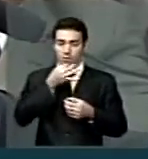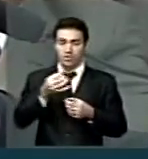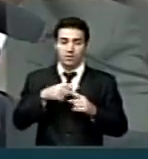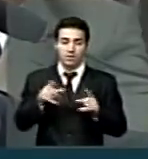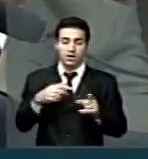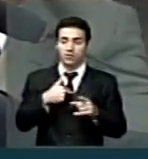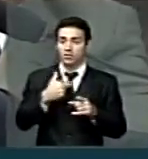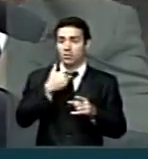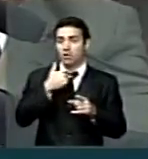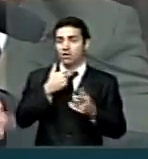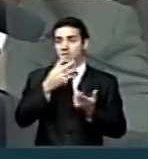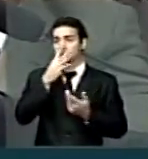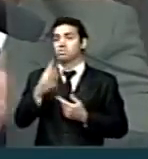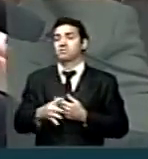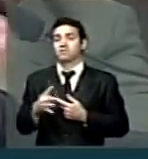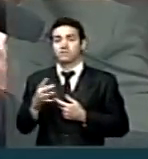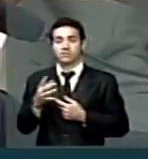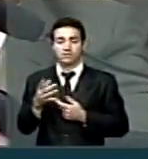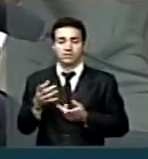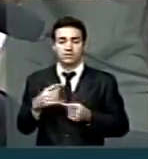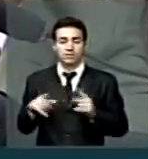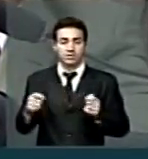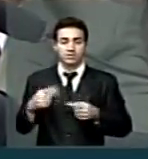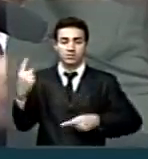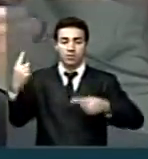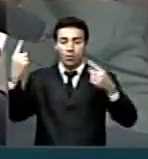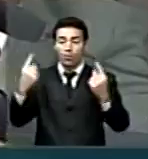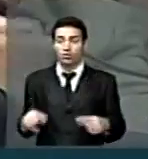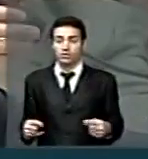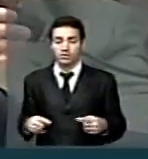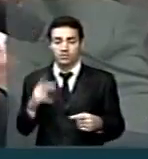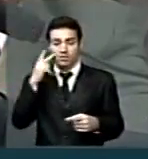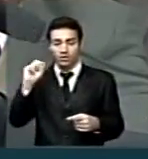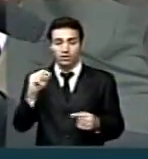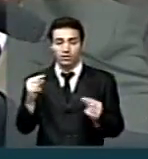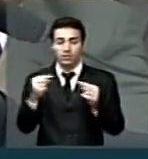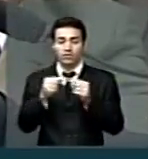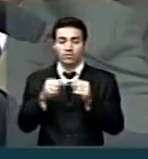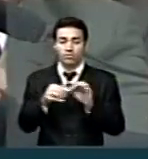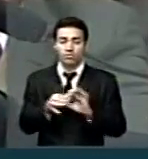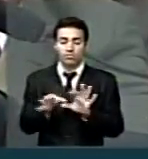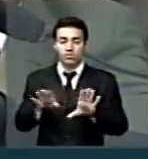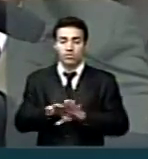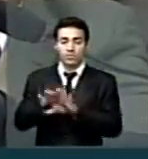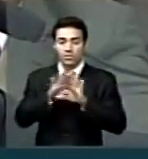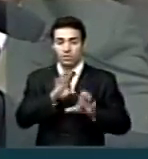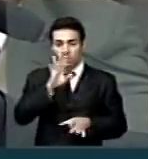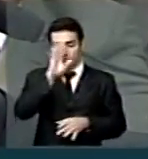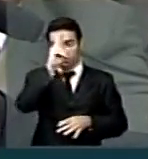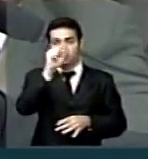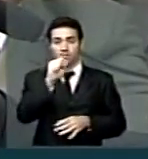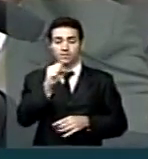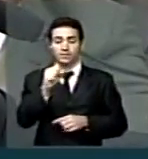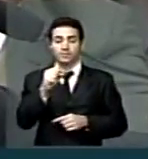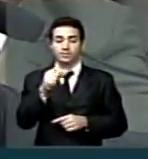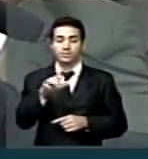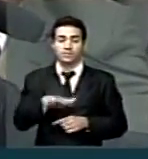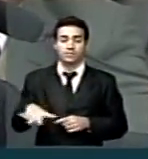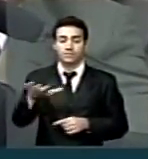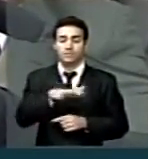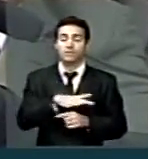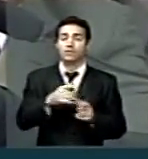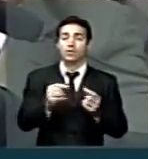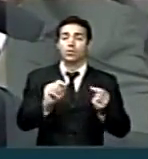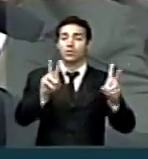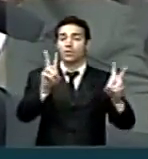julgamento antecipado. Aqui tem que existir o contraditório para o fortalecimento da democracia. E o contraditório, o campo de debate é